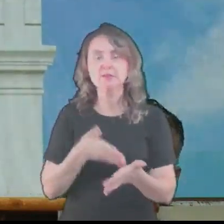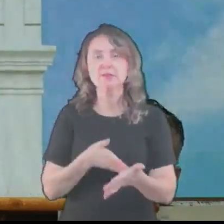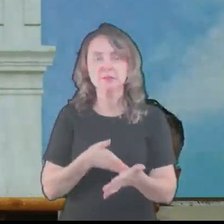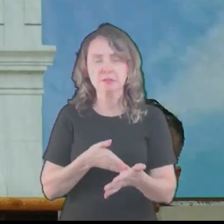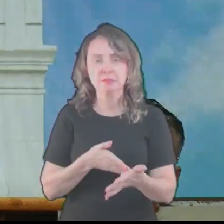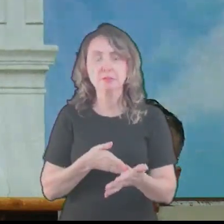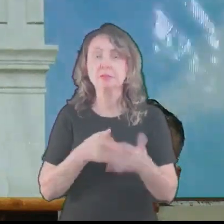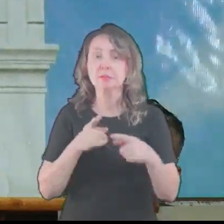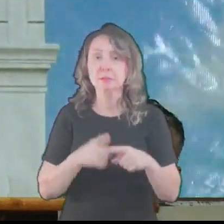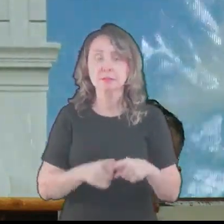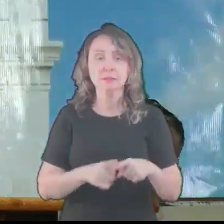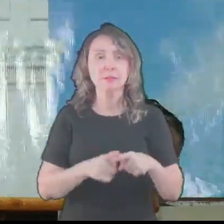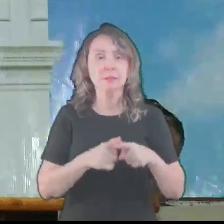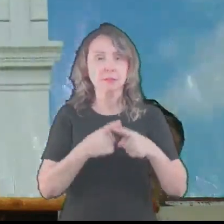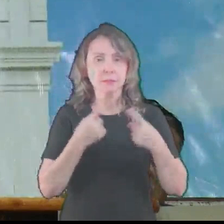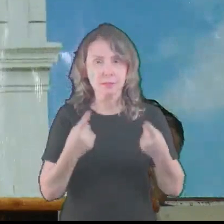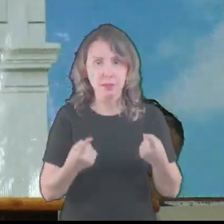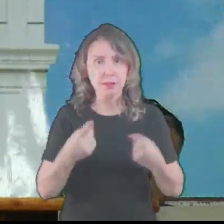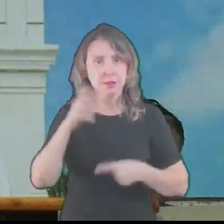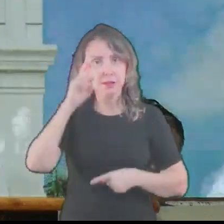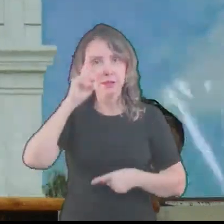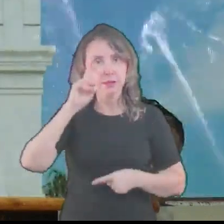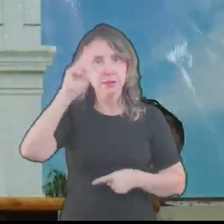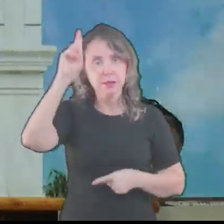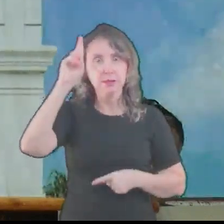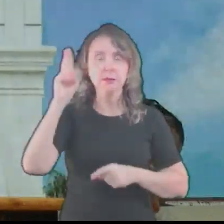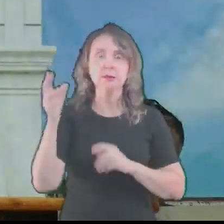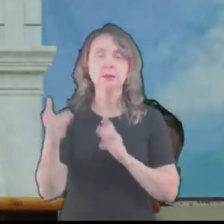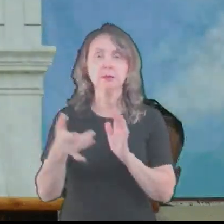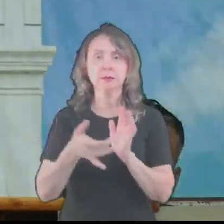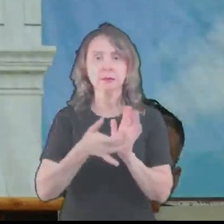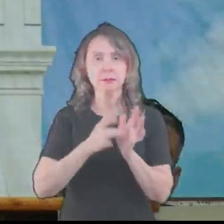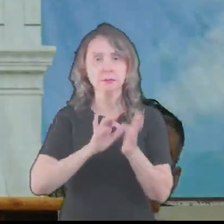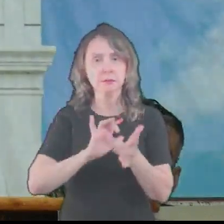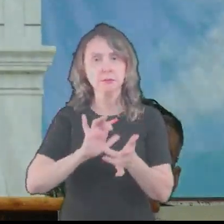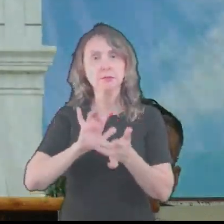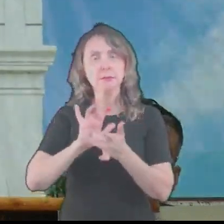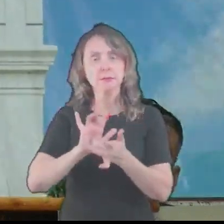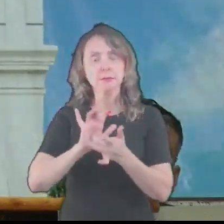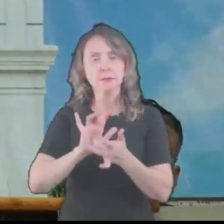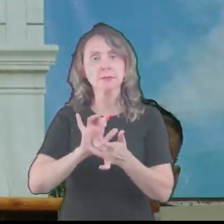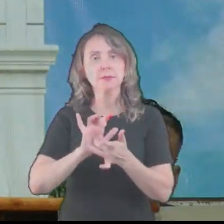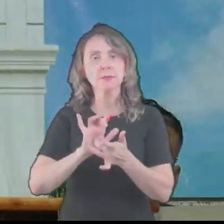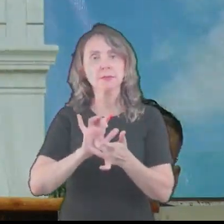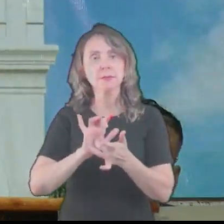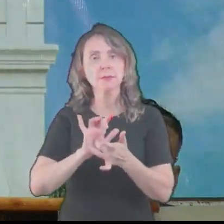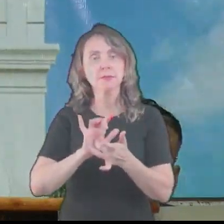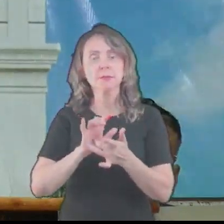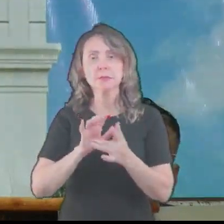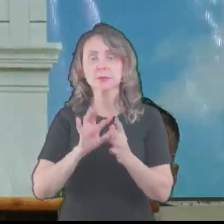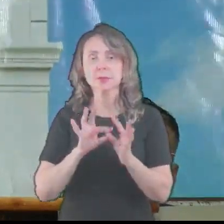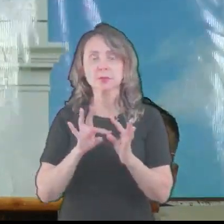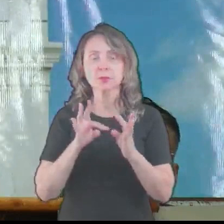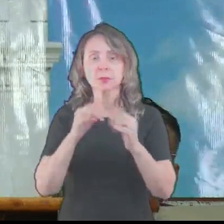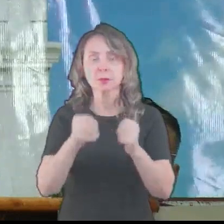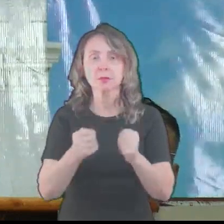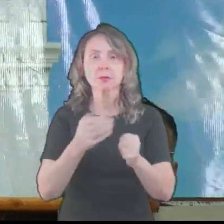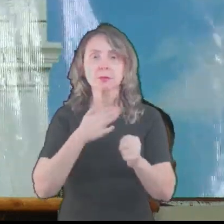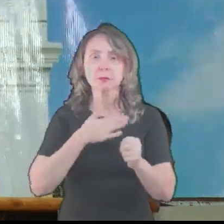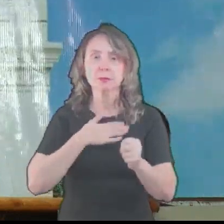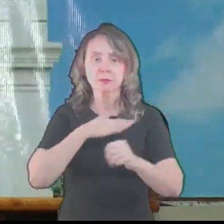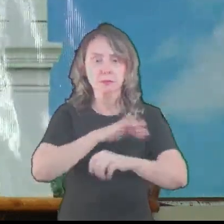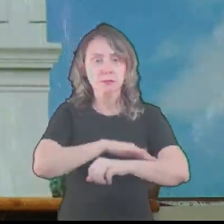mas ele disse que ele, o Senhor Jesus, e farei de todos os meus montes um caminho,